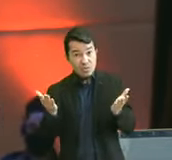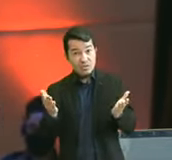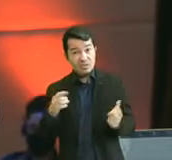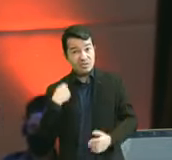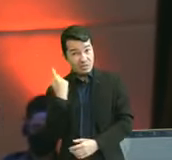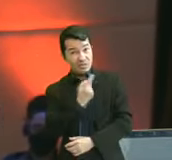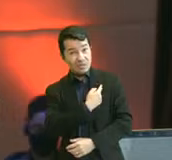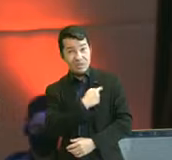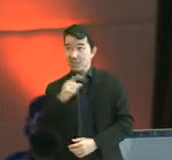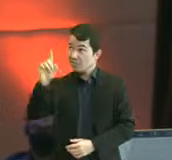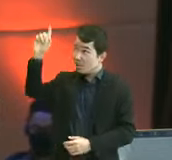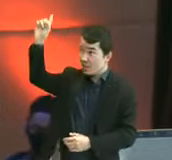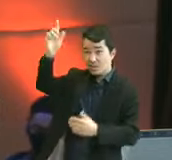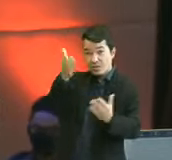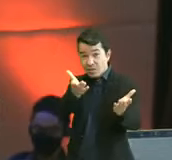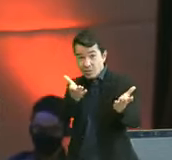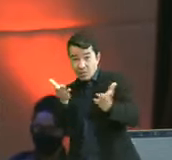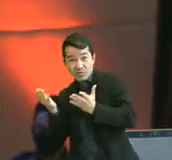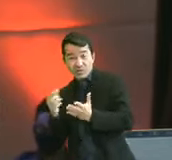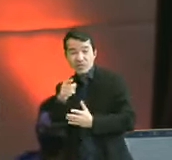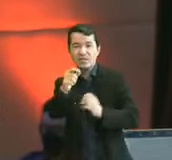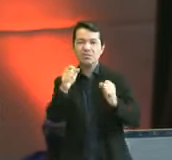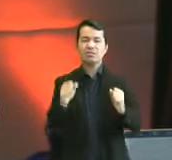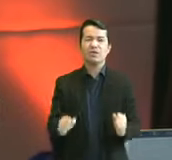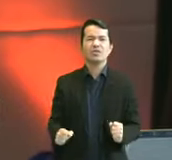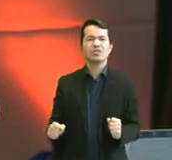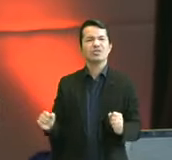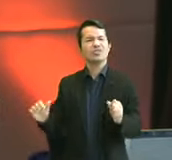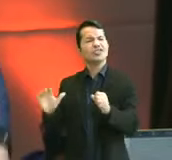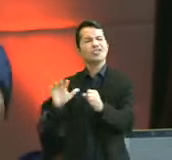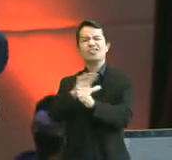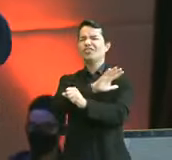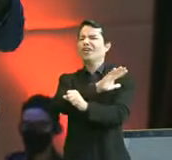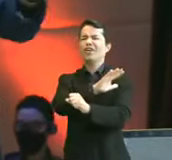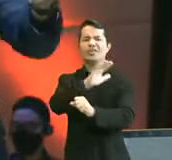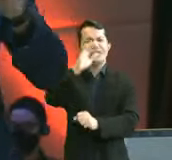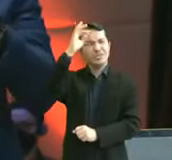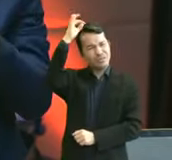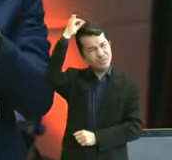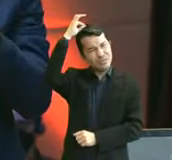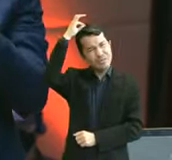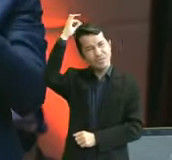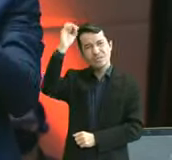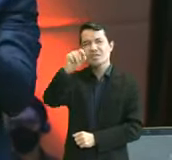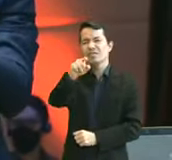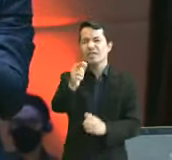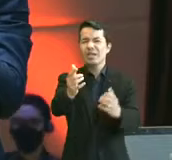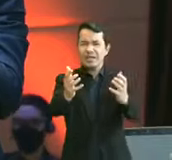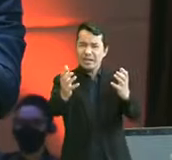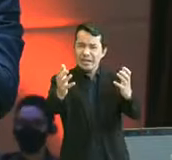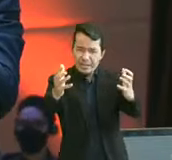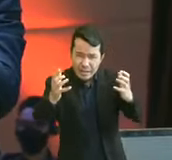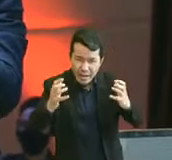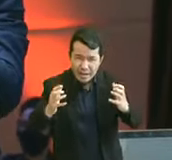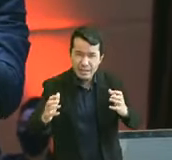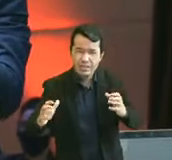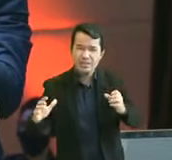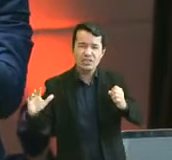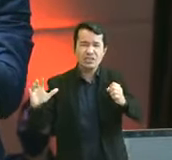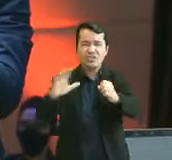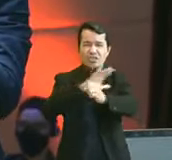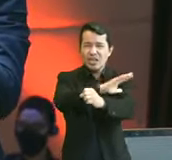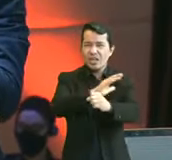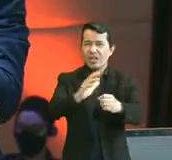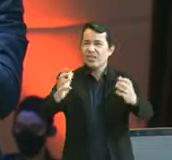buscar plenitude através das nossas orações. Se Deus falou contigo e você quer ser pleno,